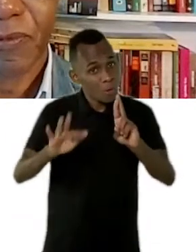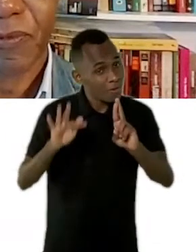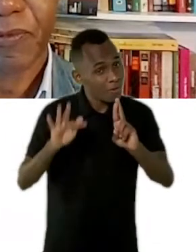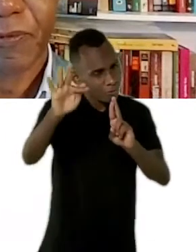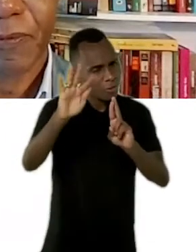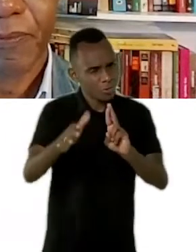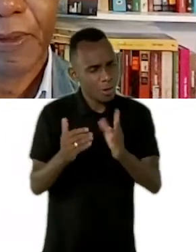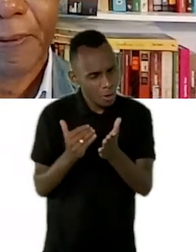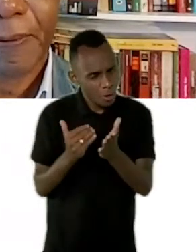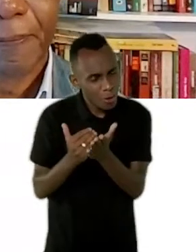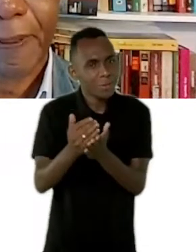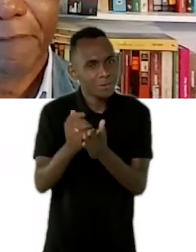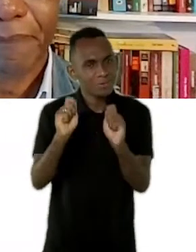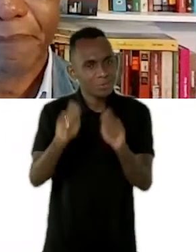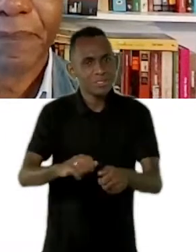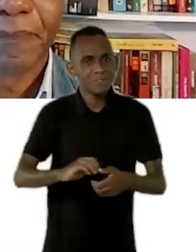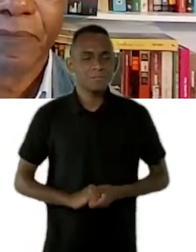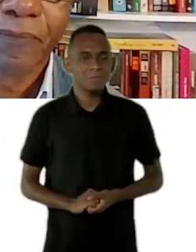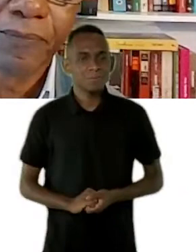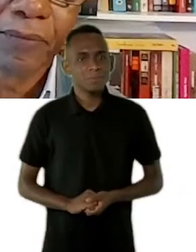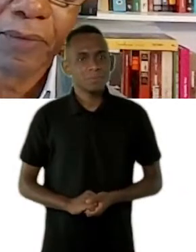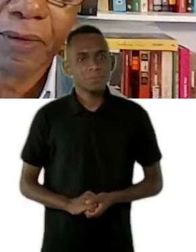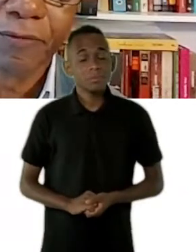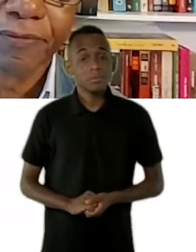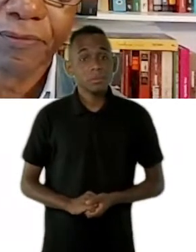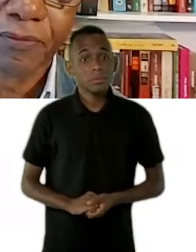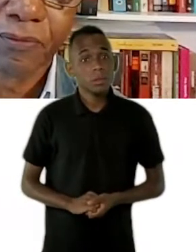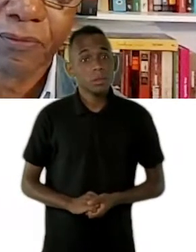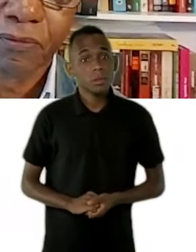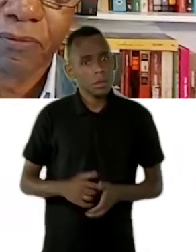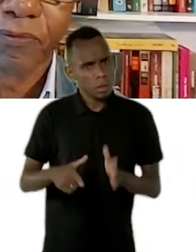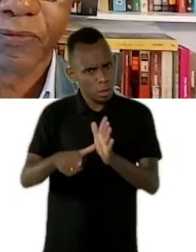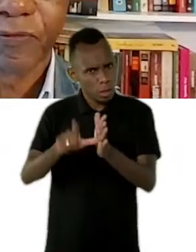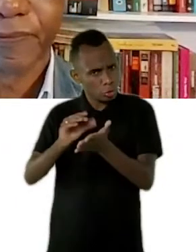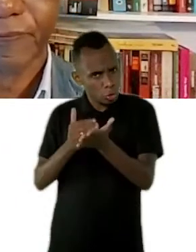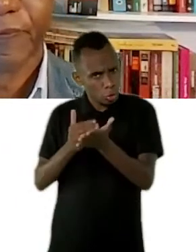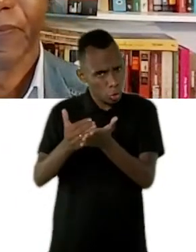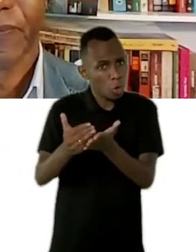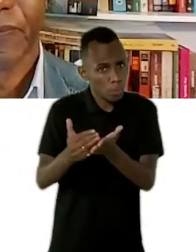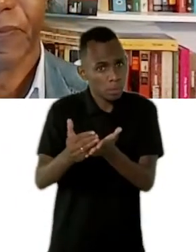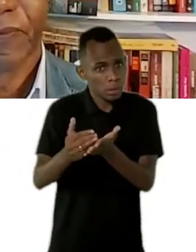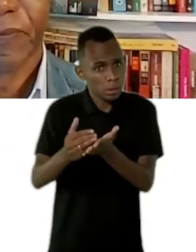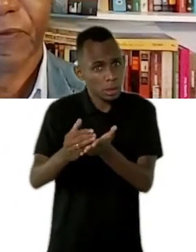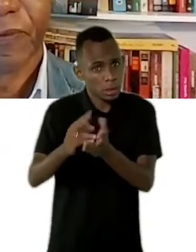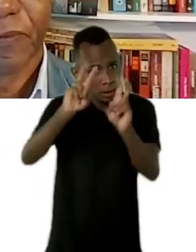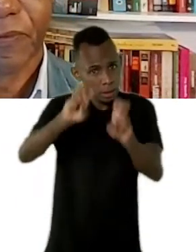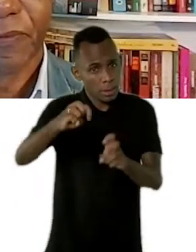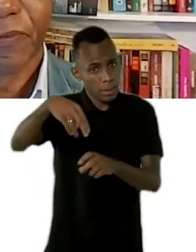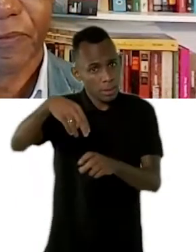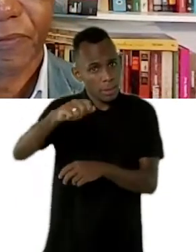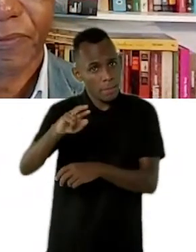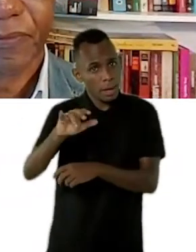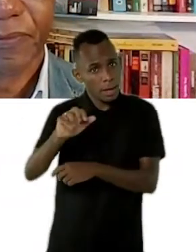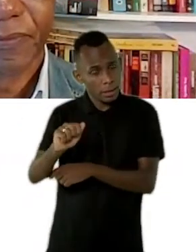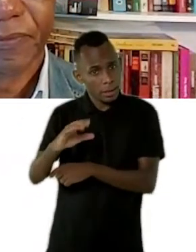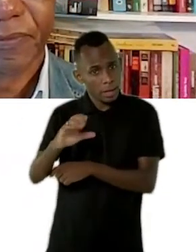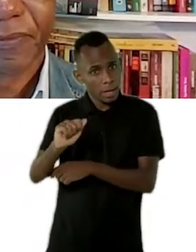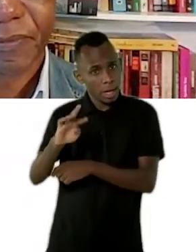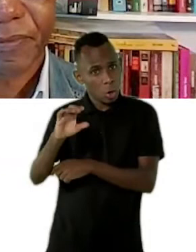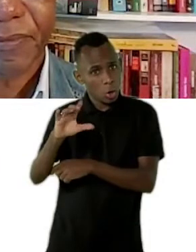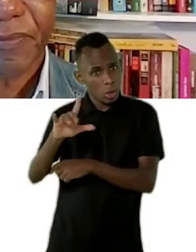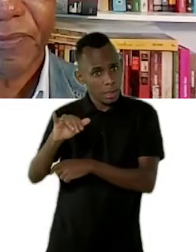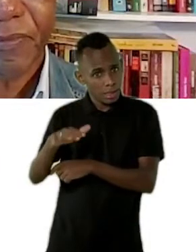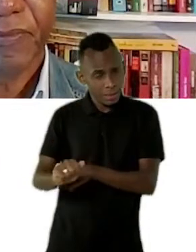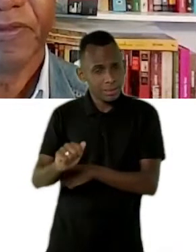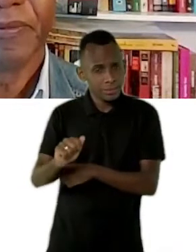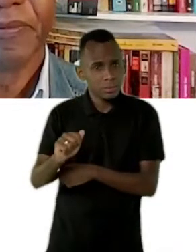dando. Tom Farias, vamos então falar, mas antes da gente entrar em Carolina Maria de Jesus, eu queria que você falasse um pouco de si, essa